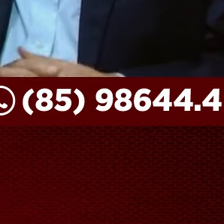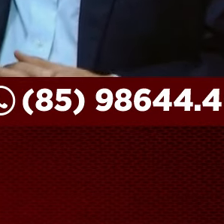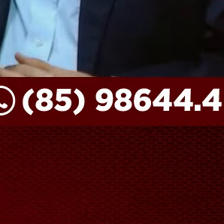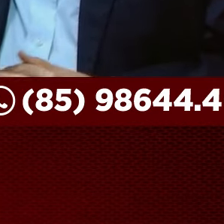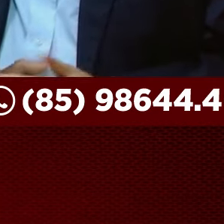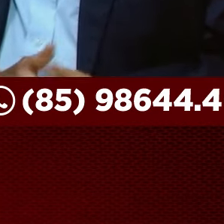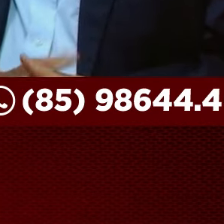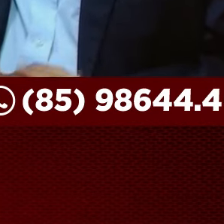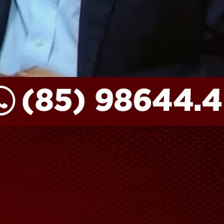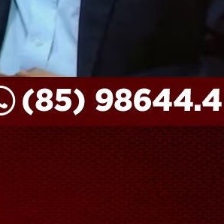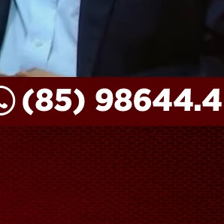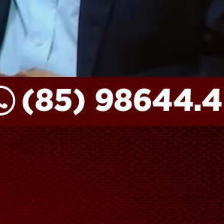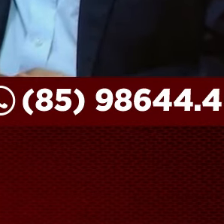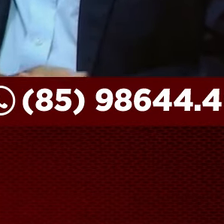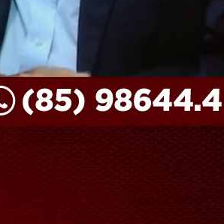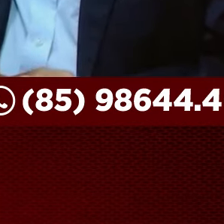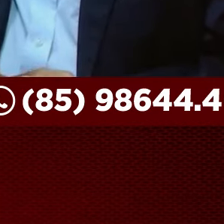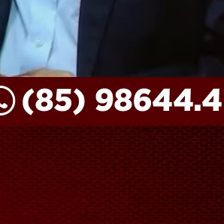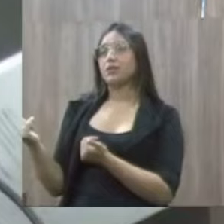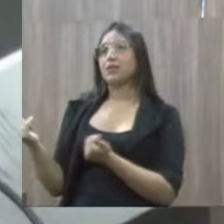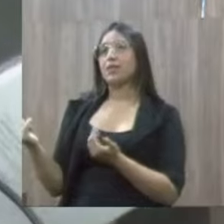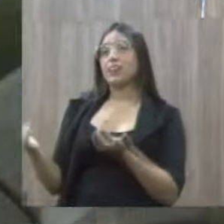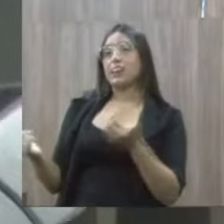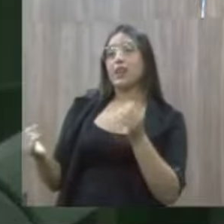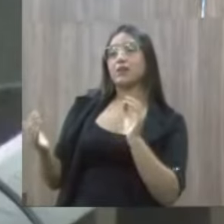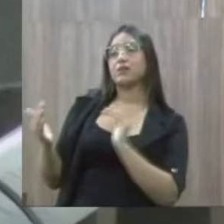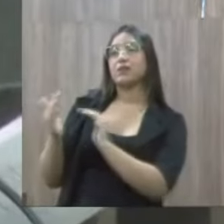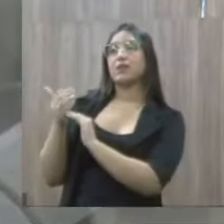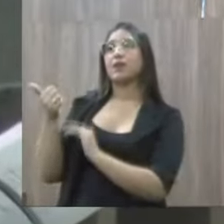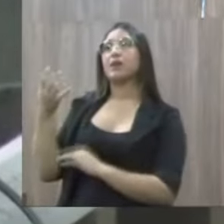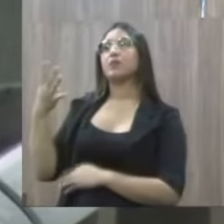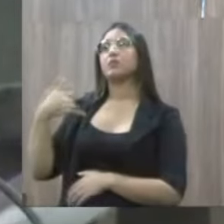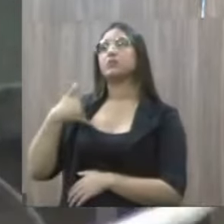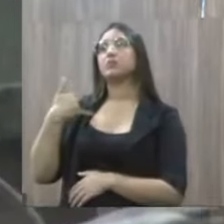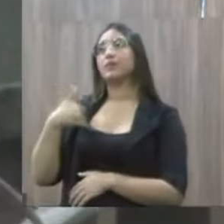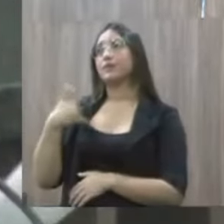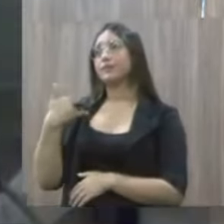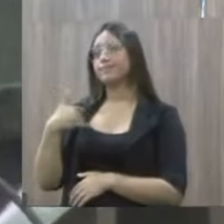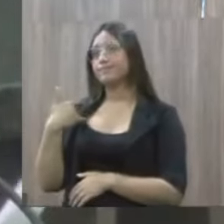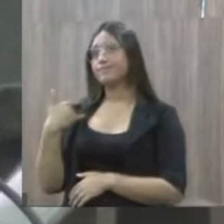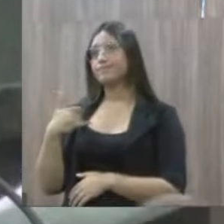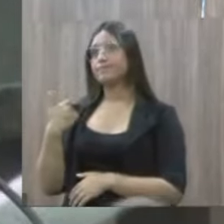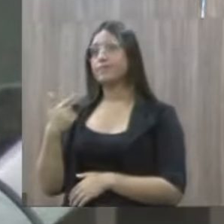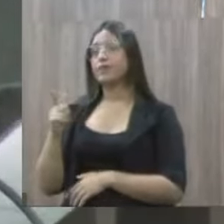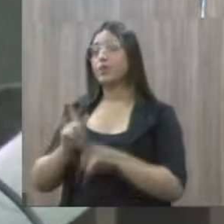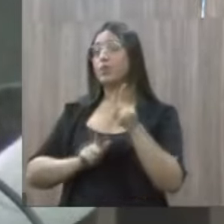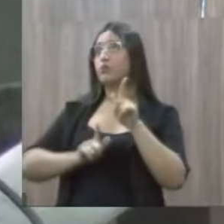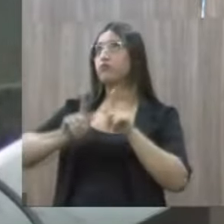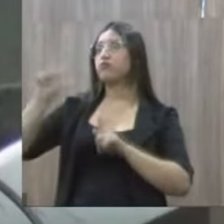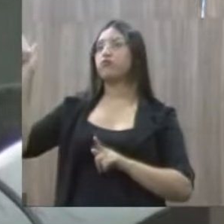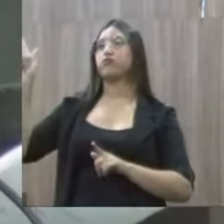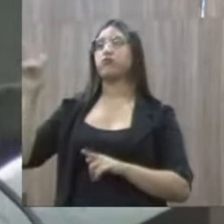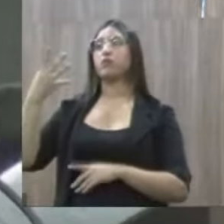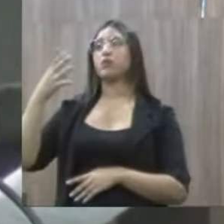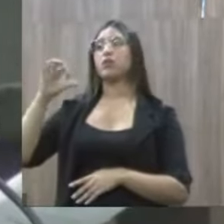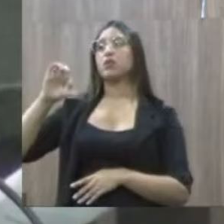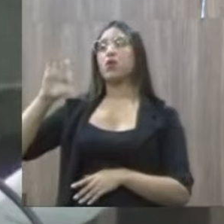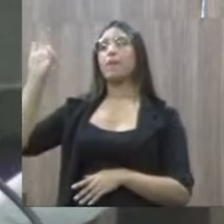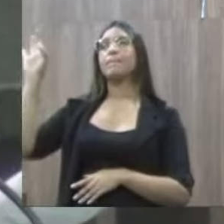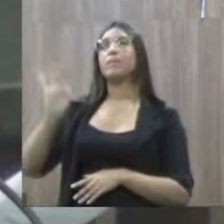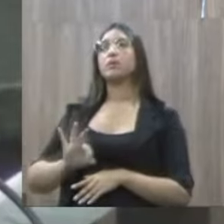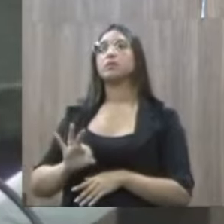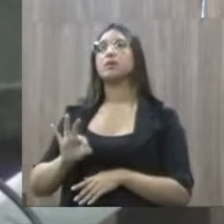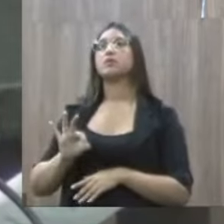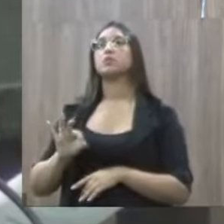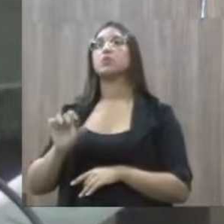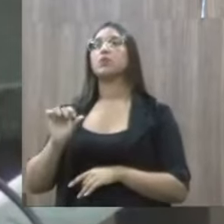vereador Messinho Gonçalves. 15 anos. E aumentou 49% o número de